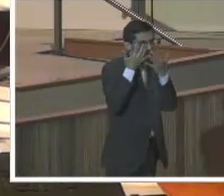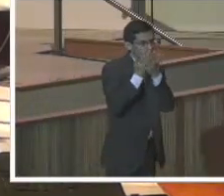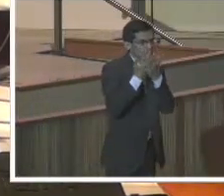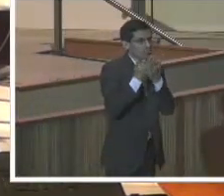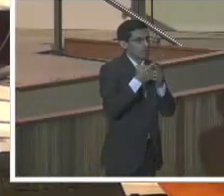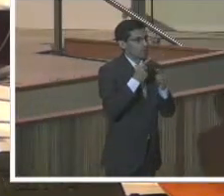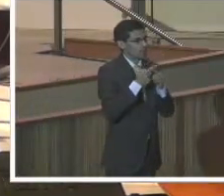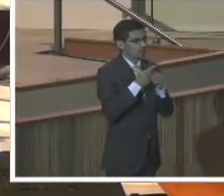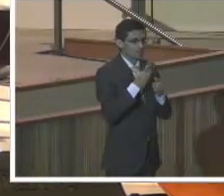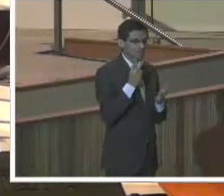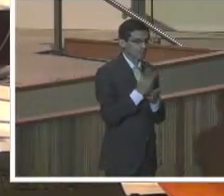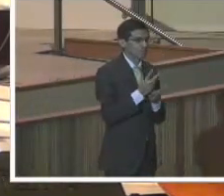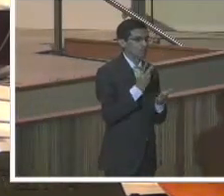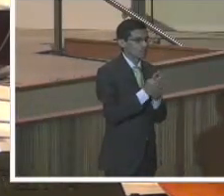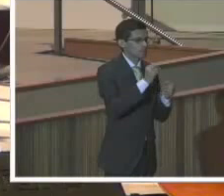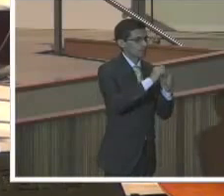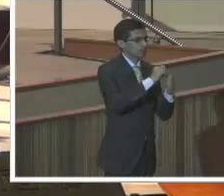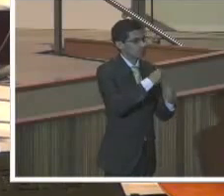verdade.